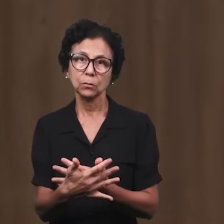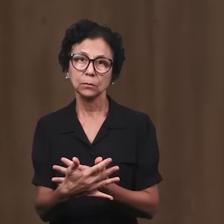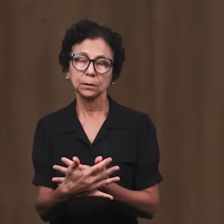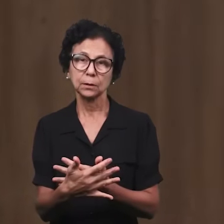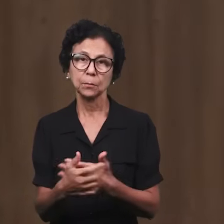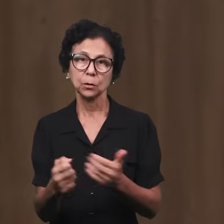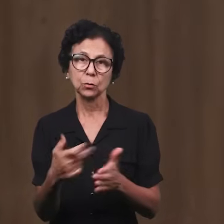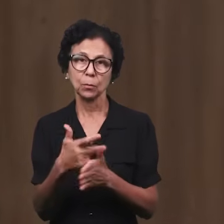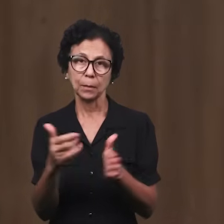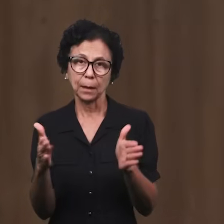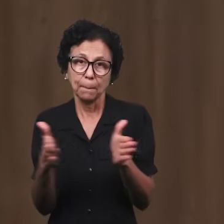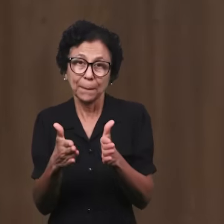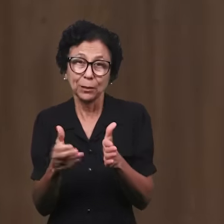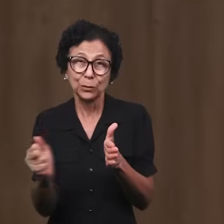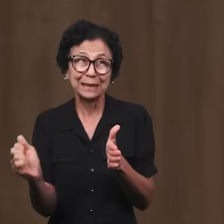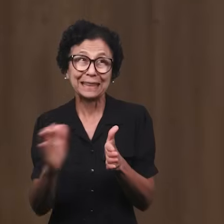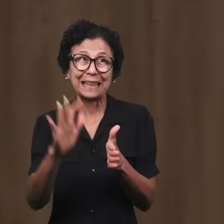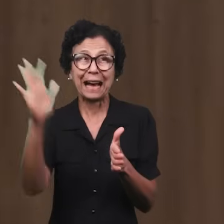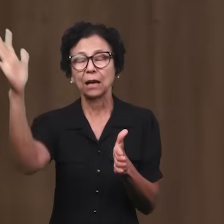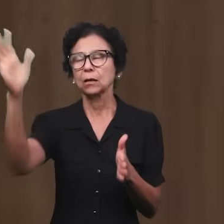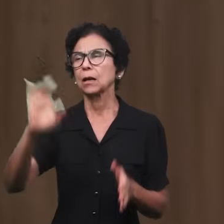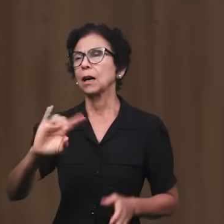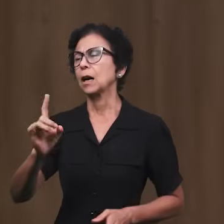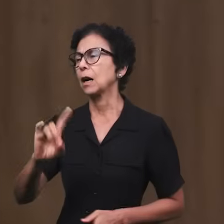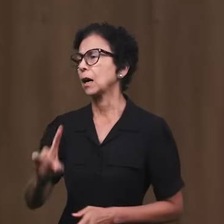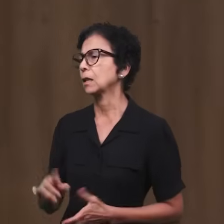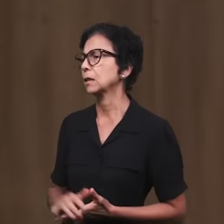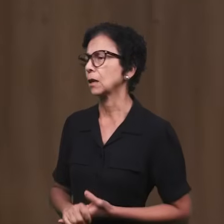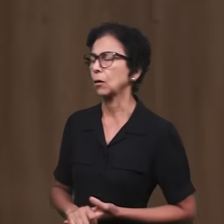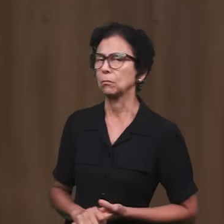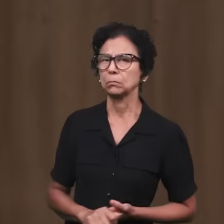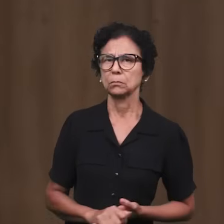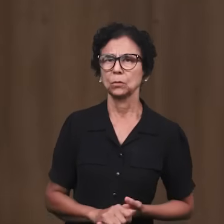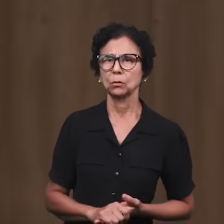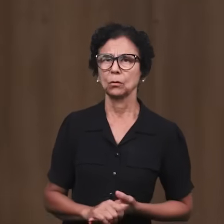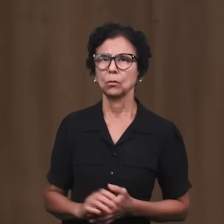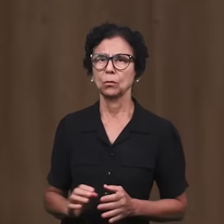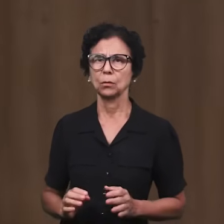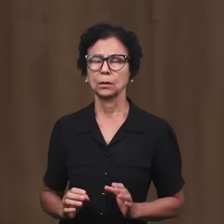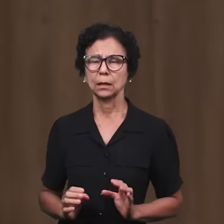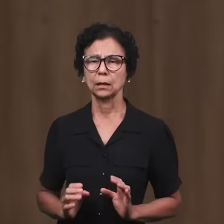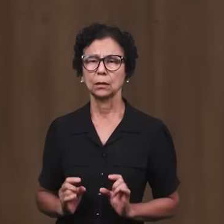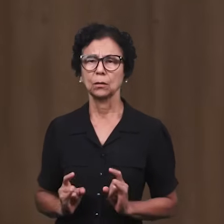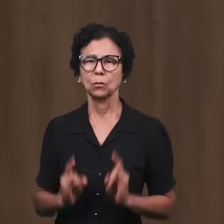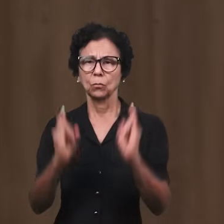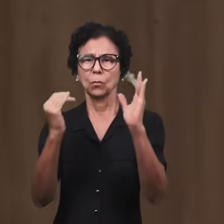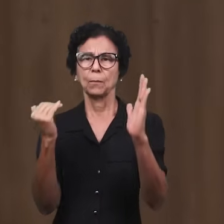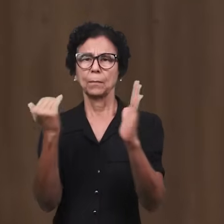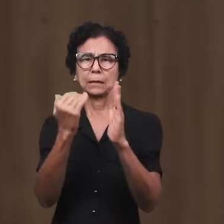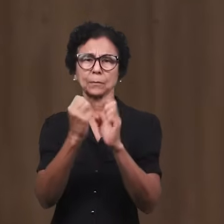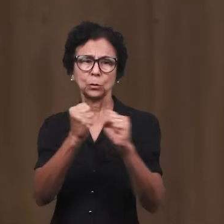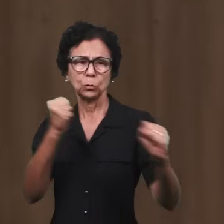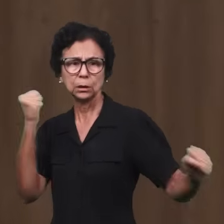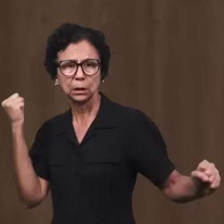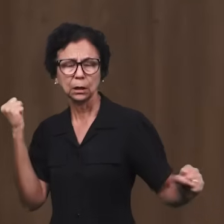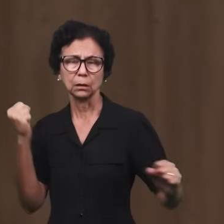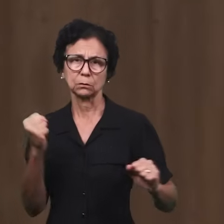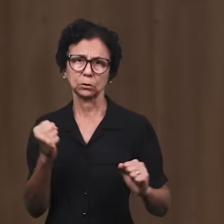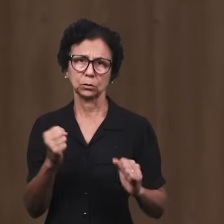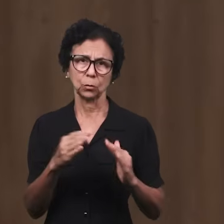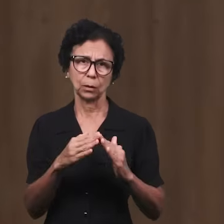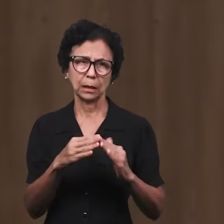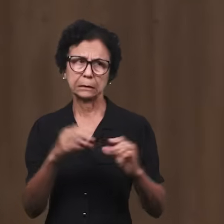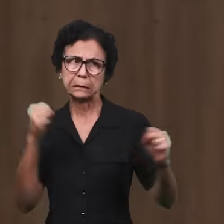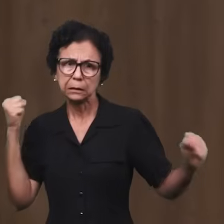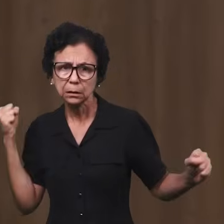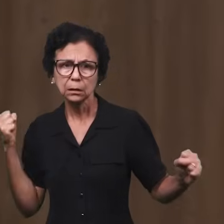e mais caro. Ah, não, eu quero comprar um imóvel maior. Então, você vai ter que se afastar um pouquinho dos grandes centros, né? Mas você vai